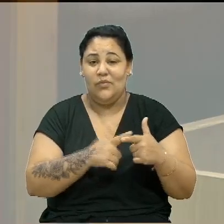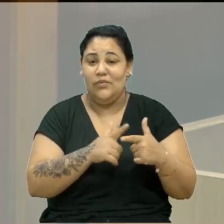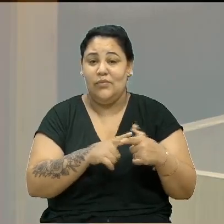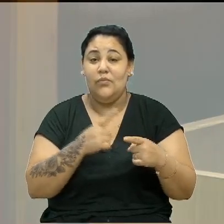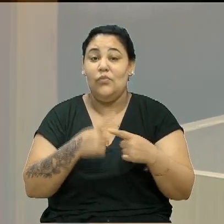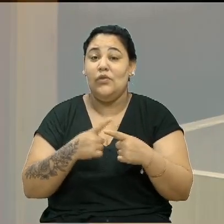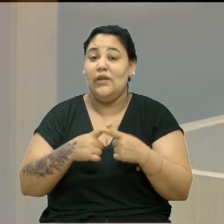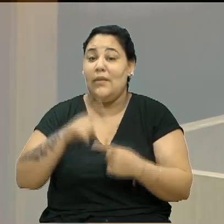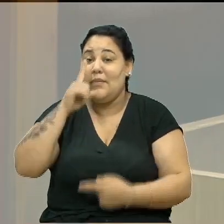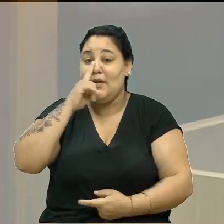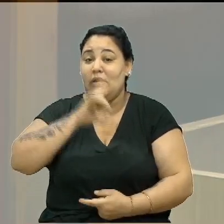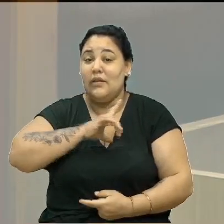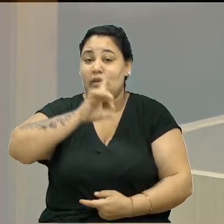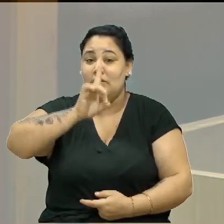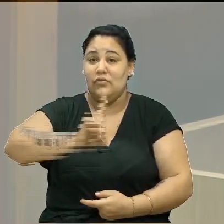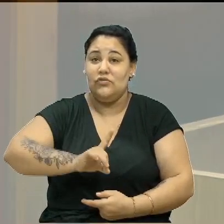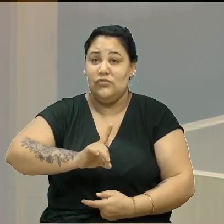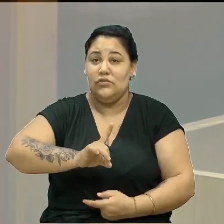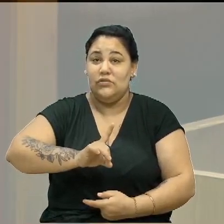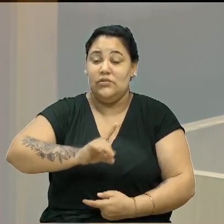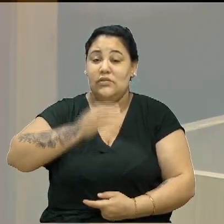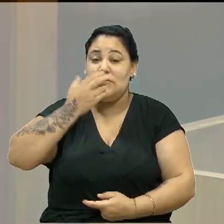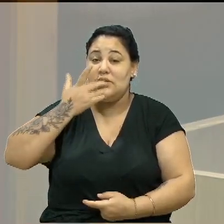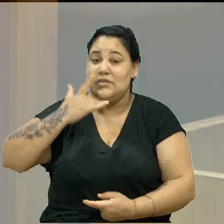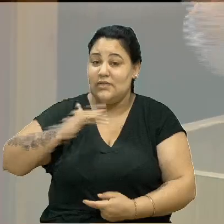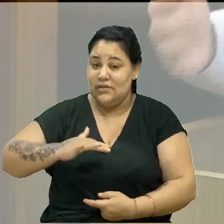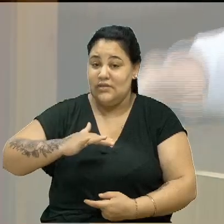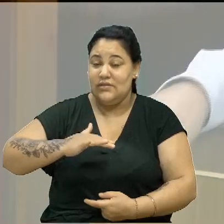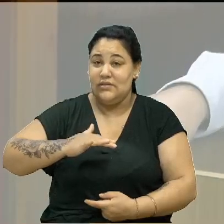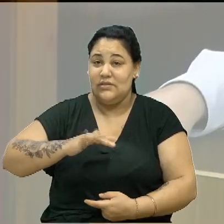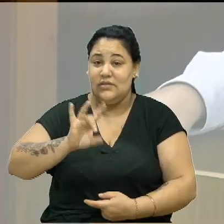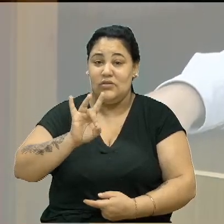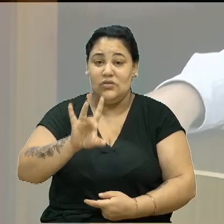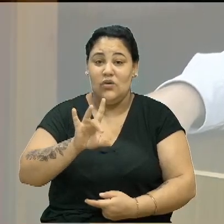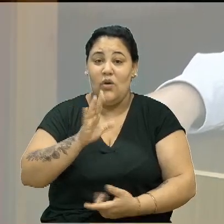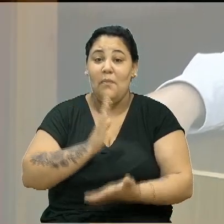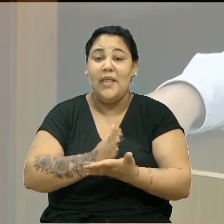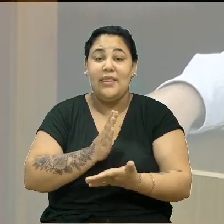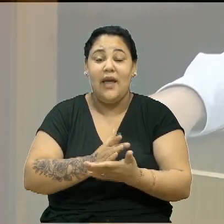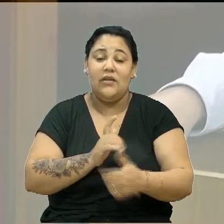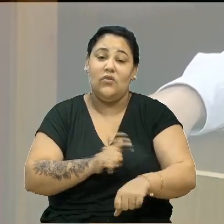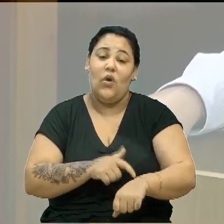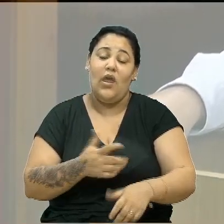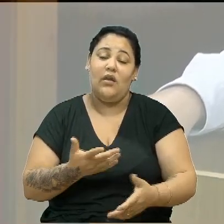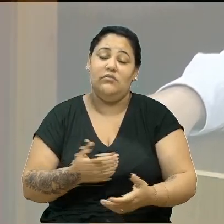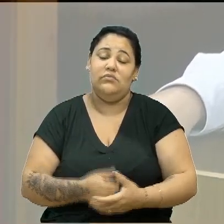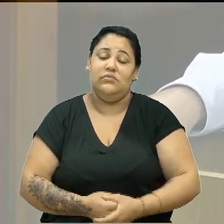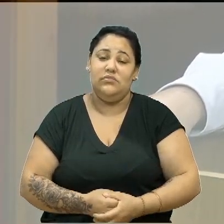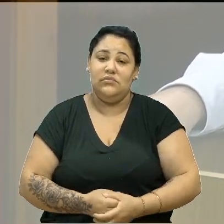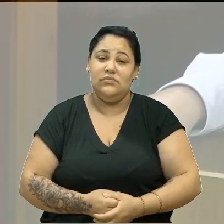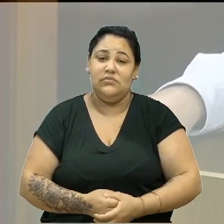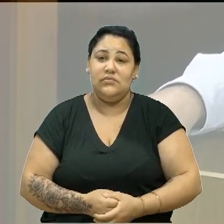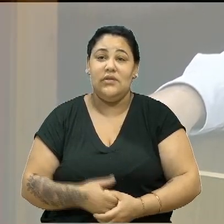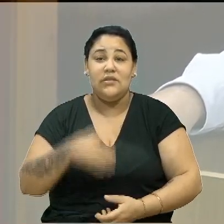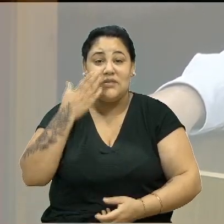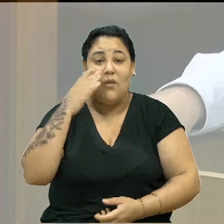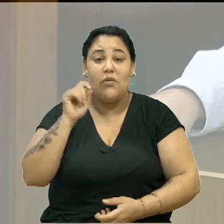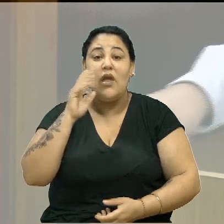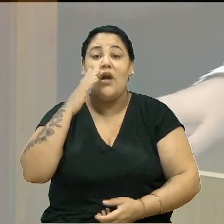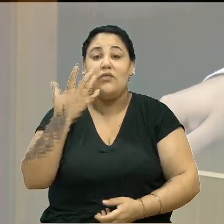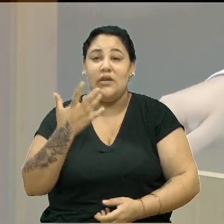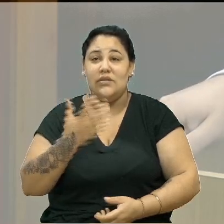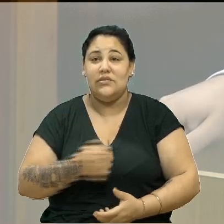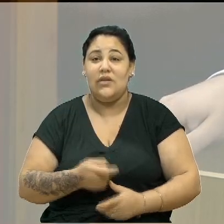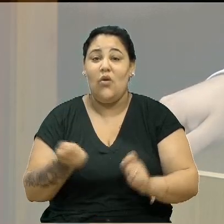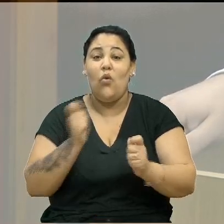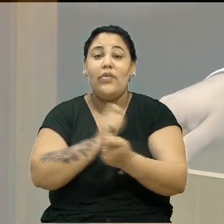têm direito. Permite uma parte diferente. E as crianças apenas meio turno. E aí sabe o que acontece com o outro turno?